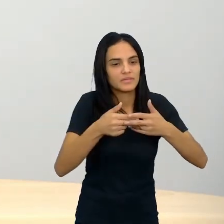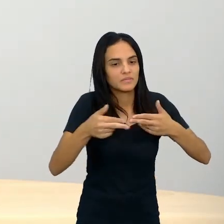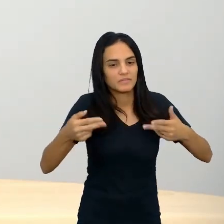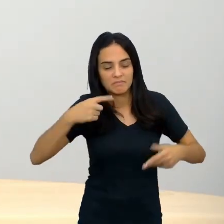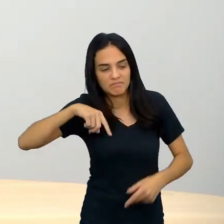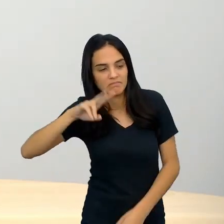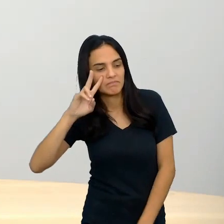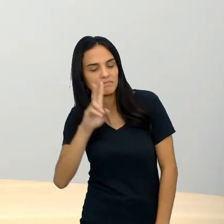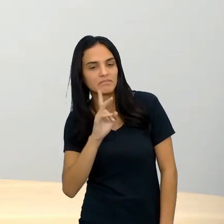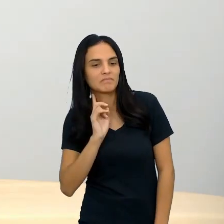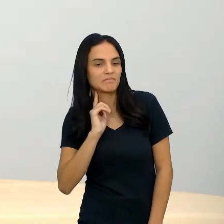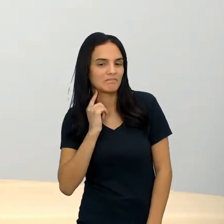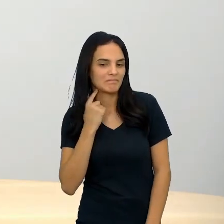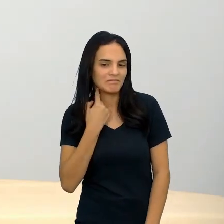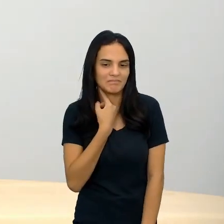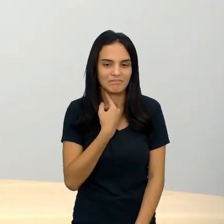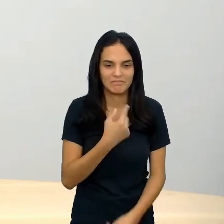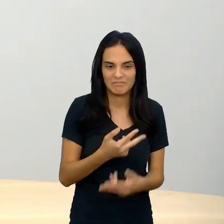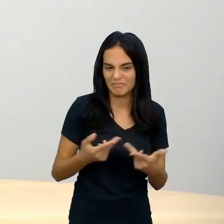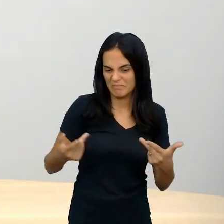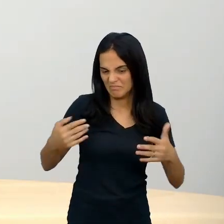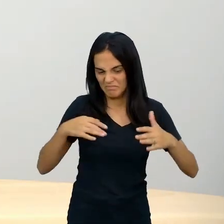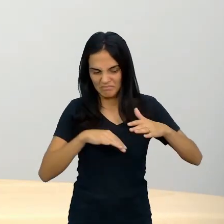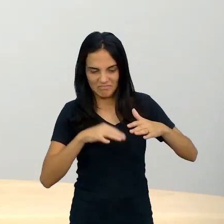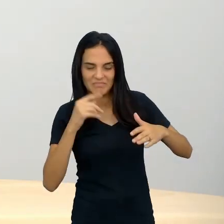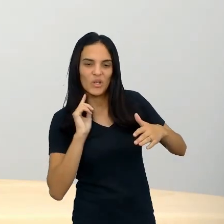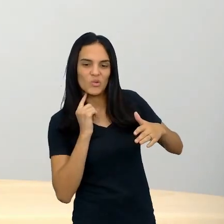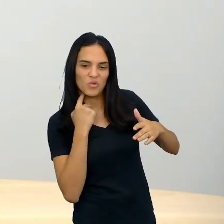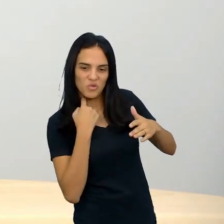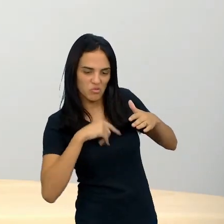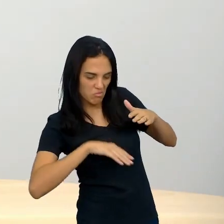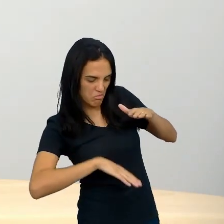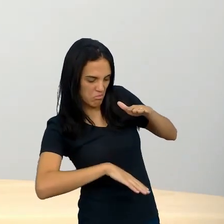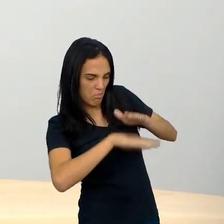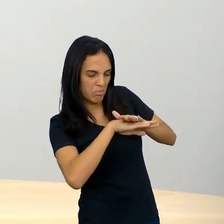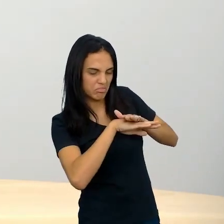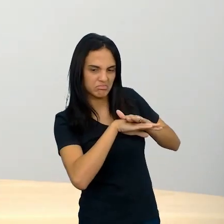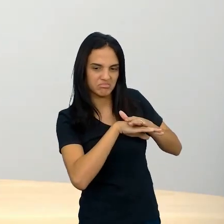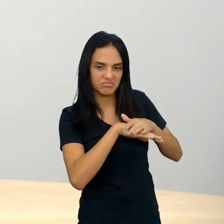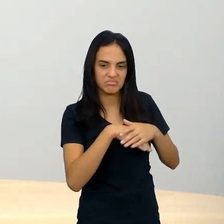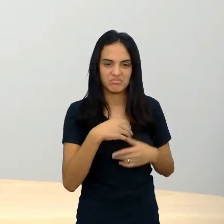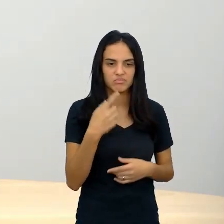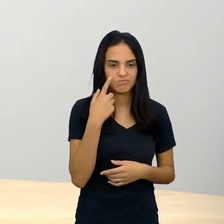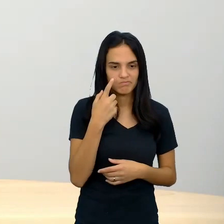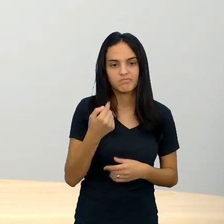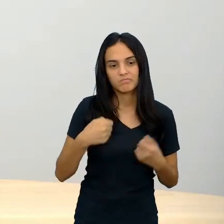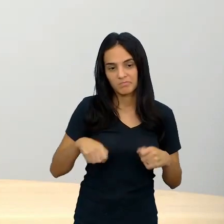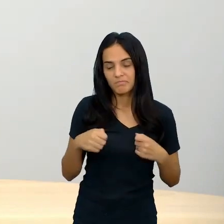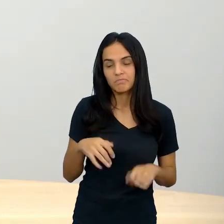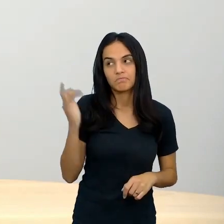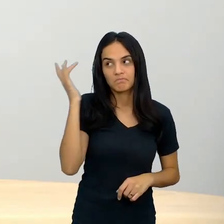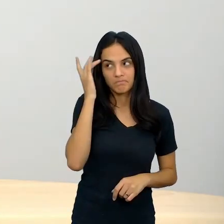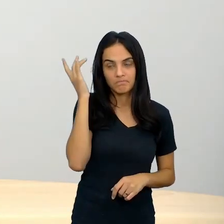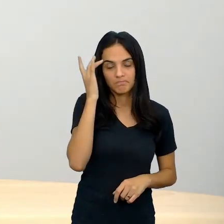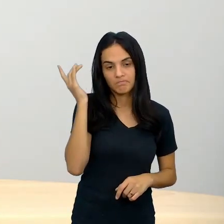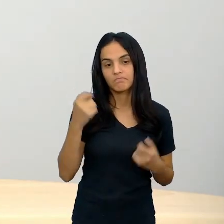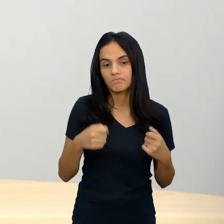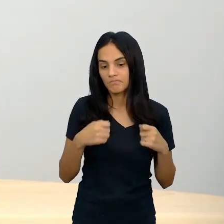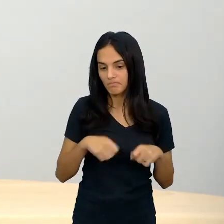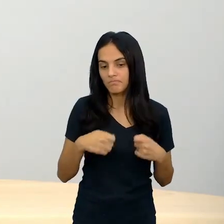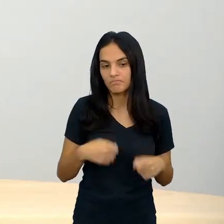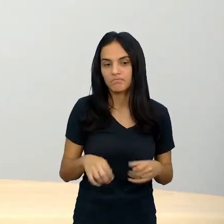lixo inundando as cidades, os bueiros todos entupidos. Isso é uma conscientização que precisa ter. Além da